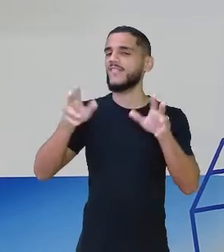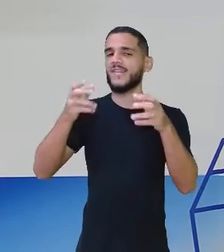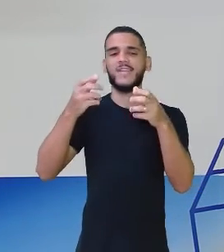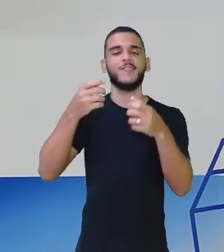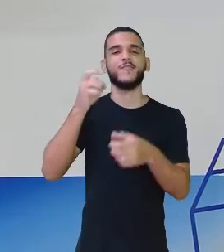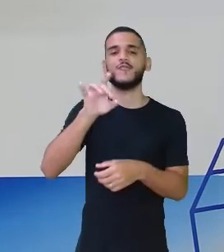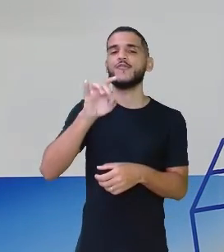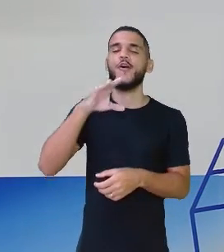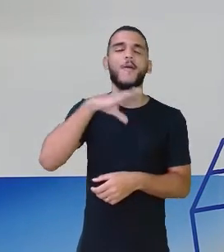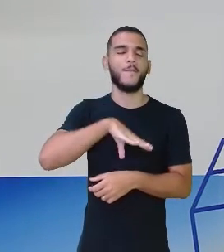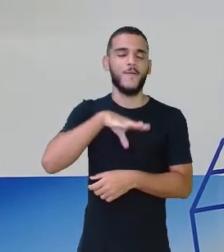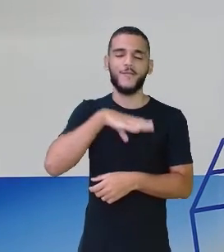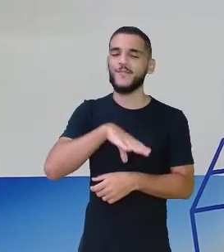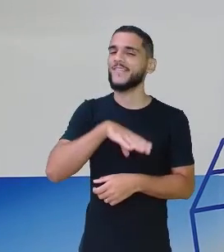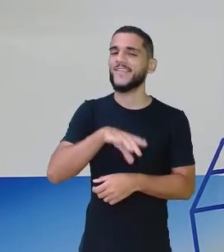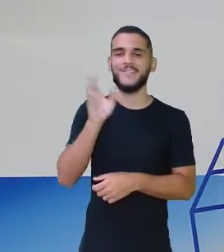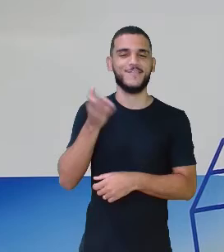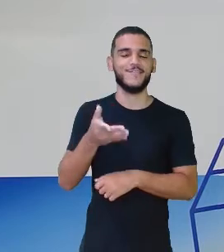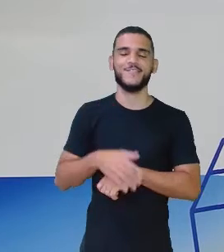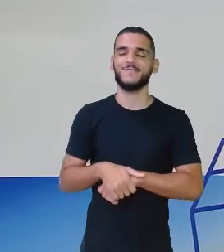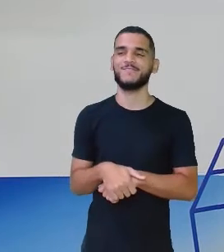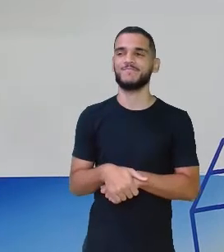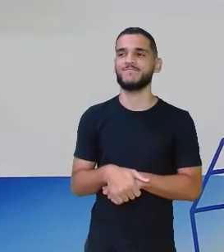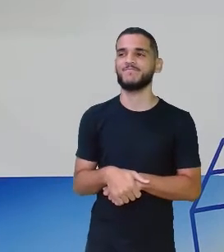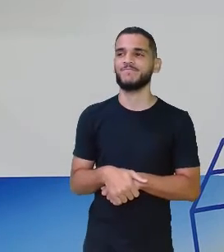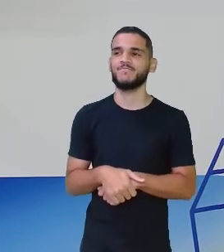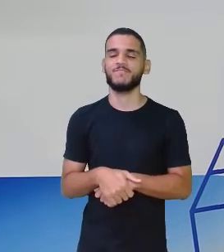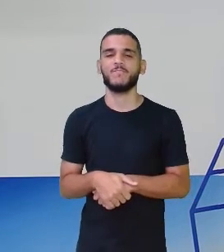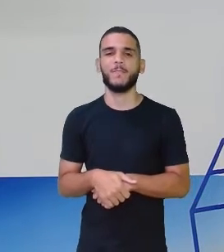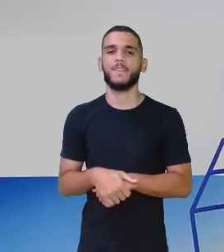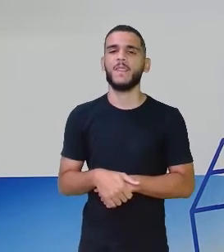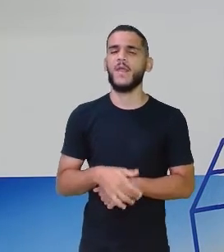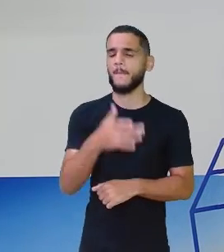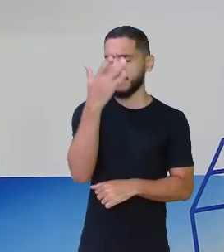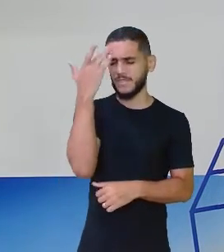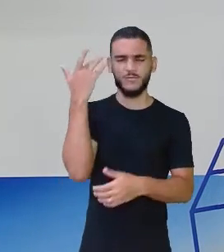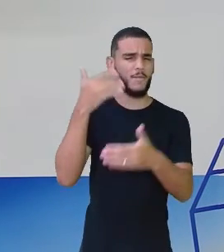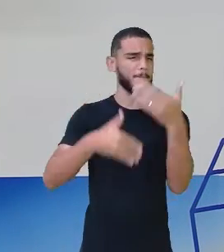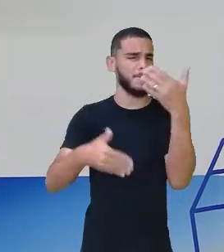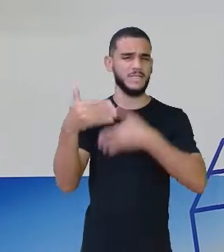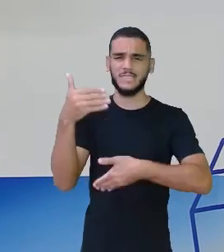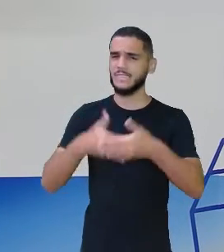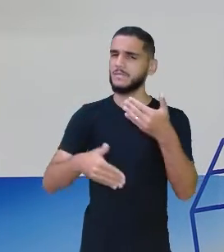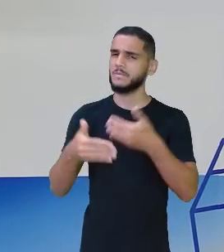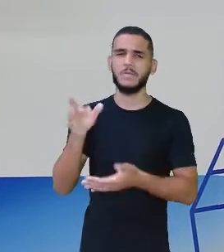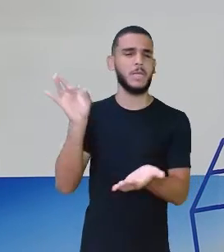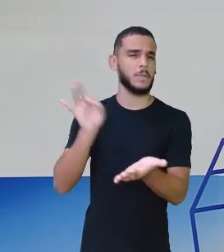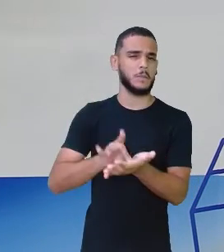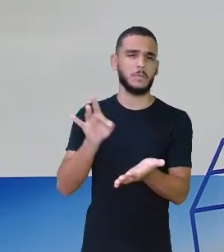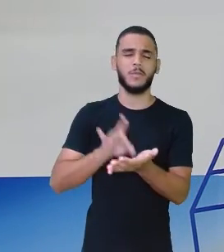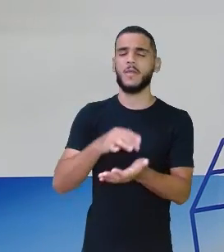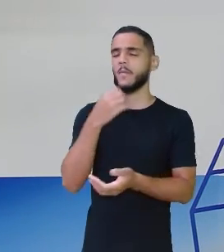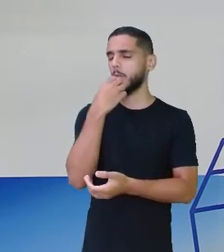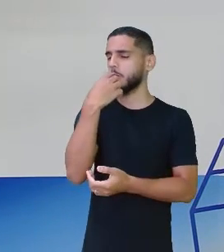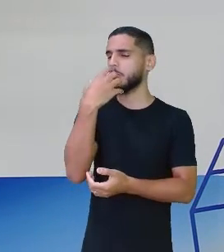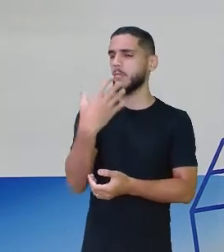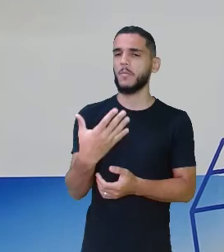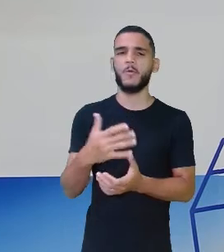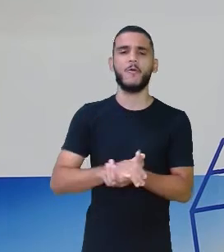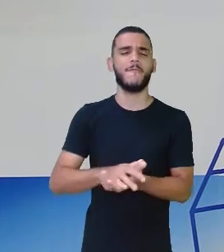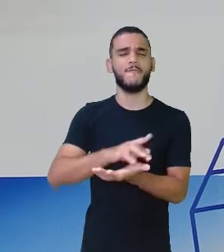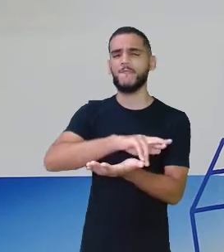aula Diego de também. língua portuguesa. Todo mundo. Omar tá por aí, Ana Júlia, Maria Júlia. Quem mais?